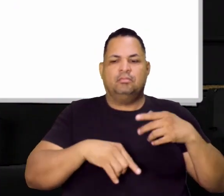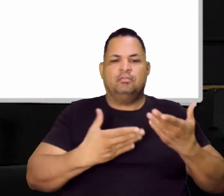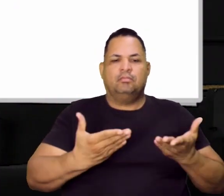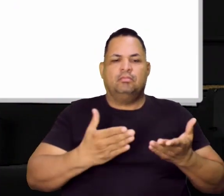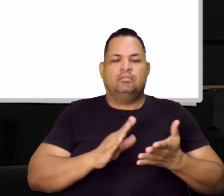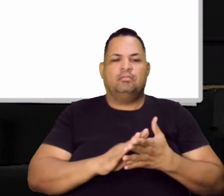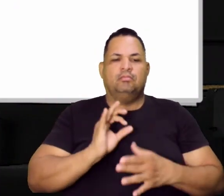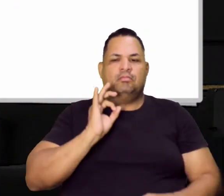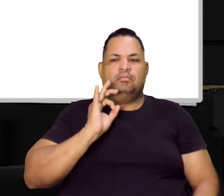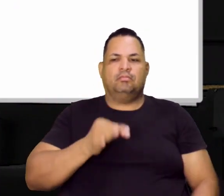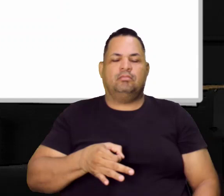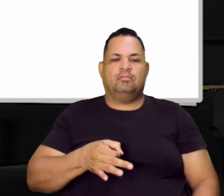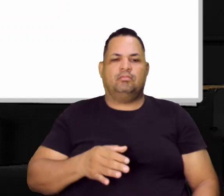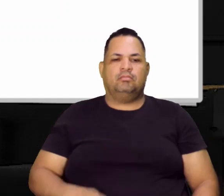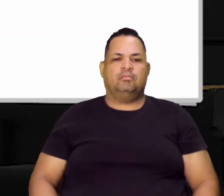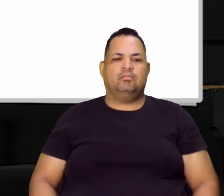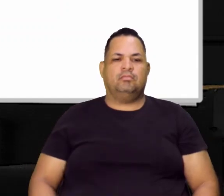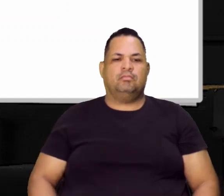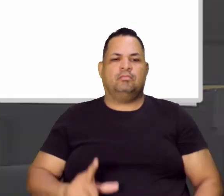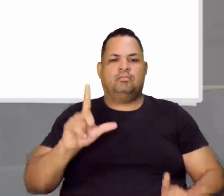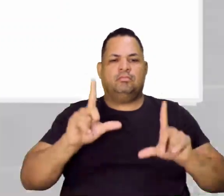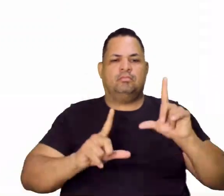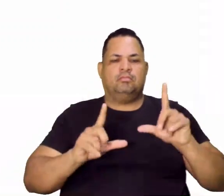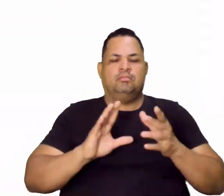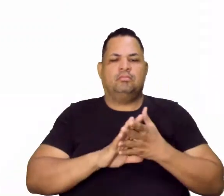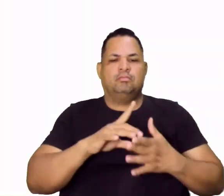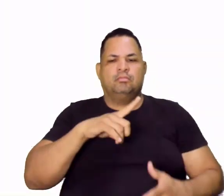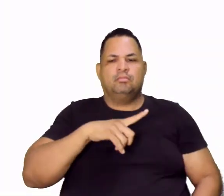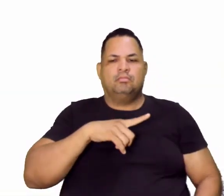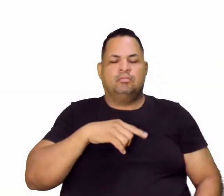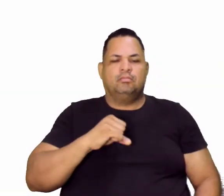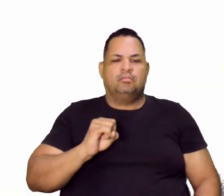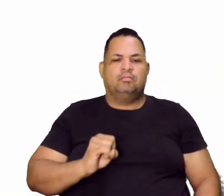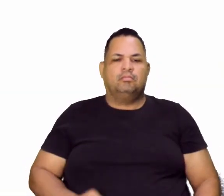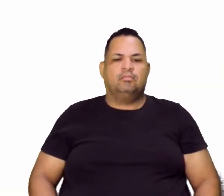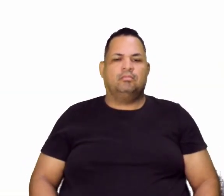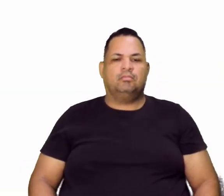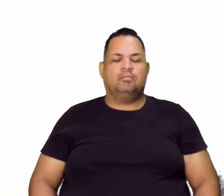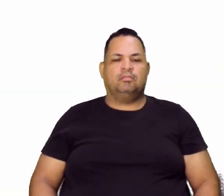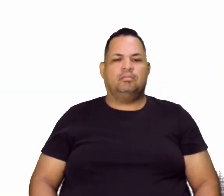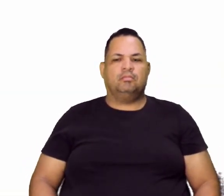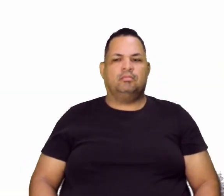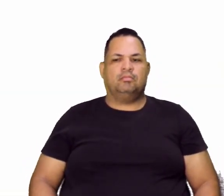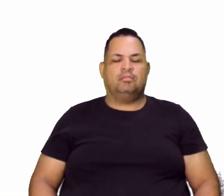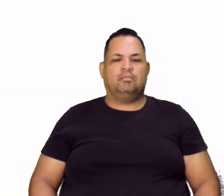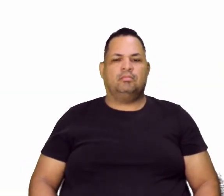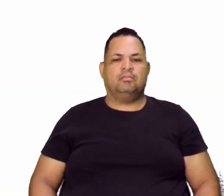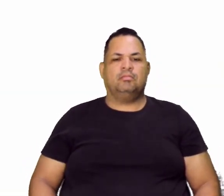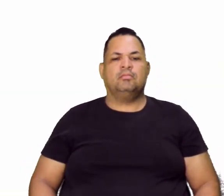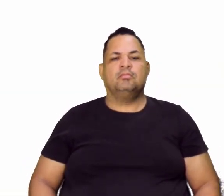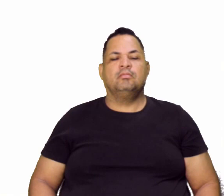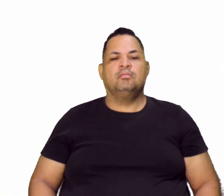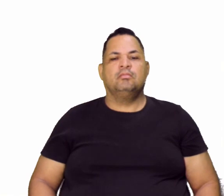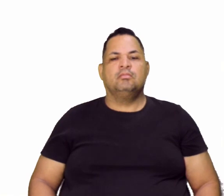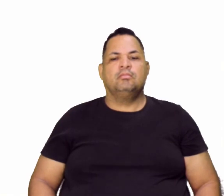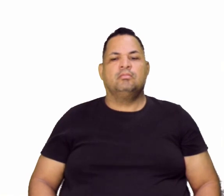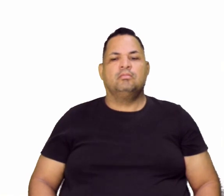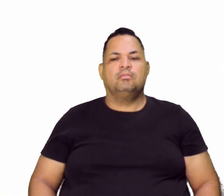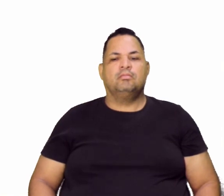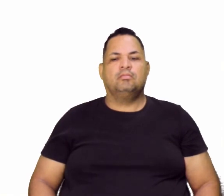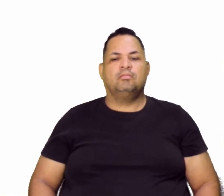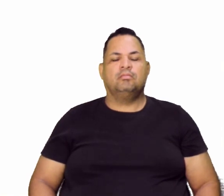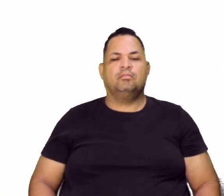mercadoria, certo? Então vamos para a tela, vamos ver se eu trouxe para vocês ali algum material complementar. Então essa resposta aqui é